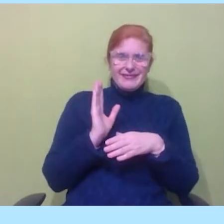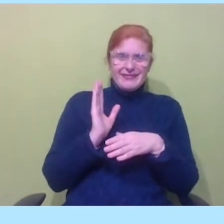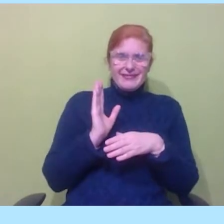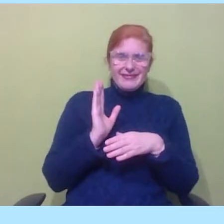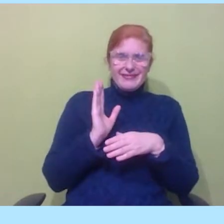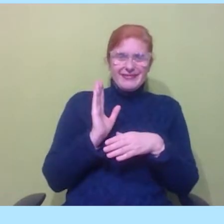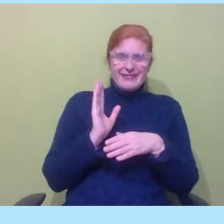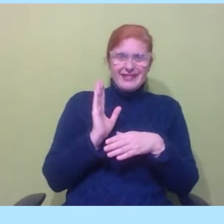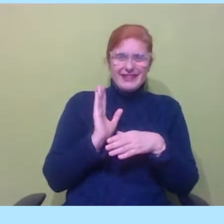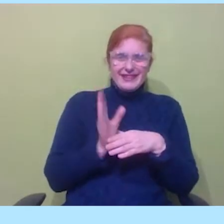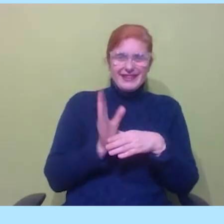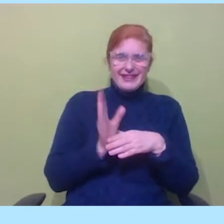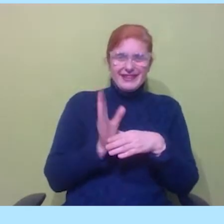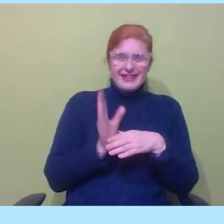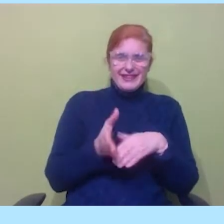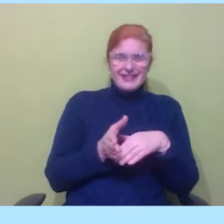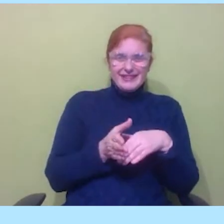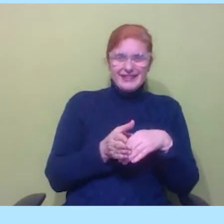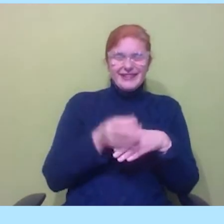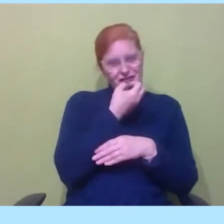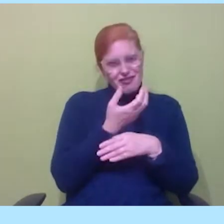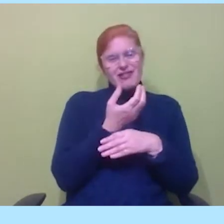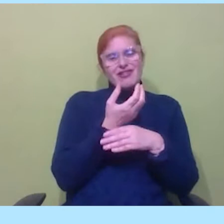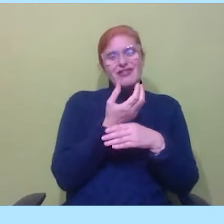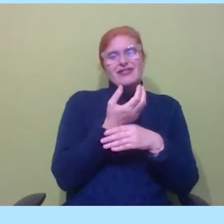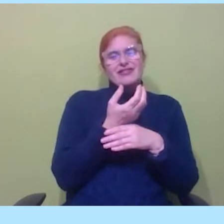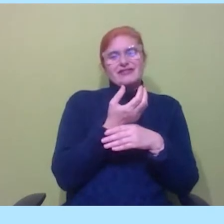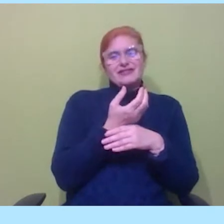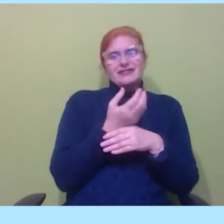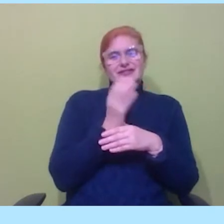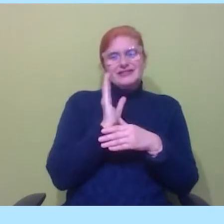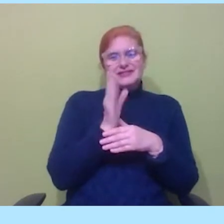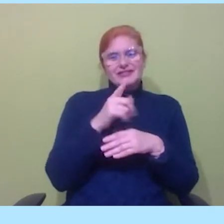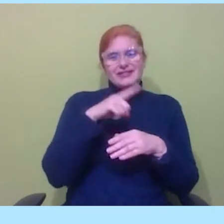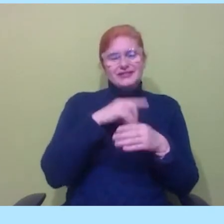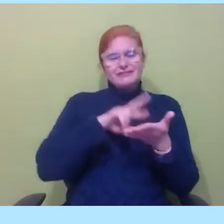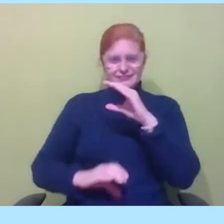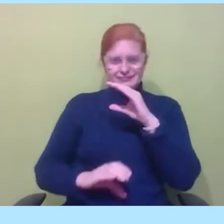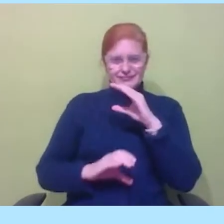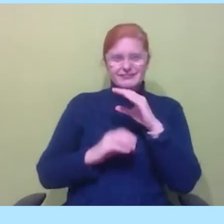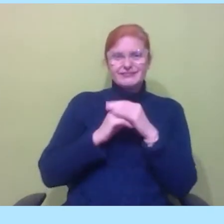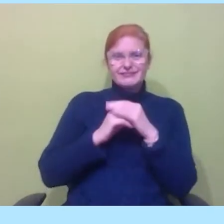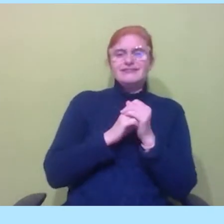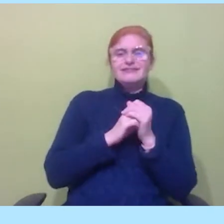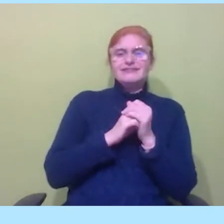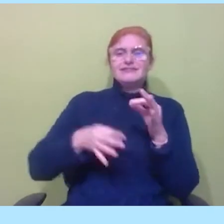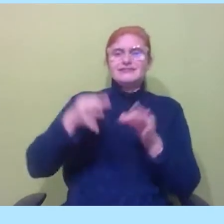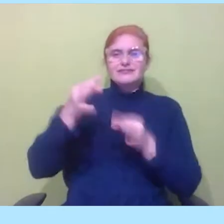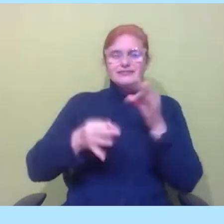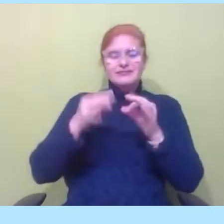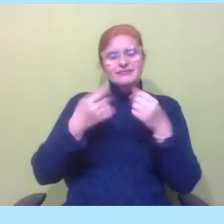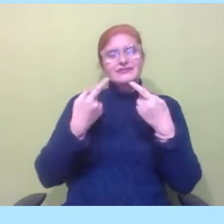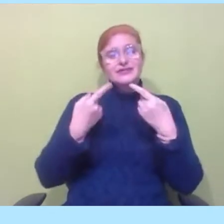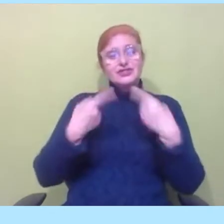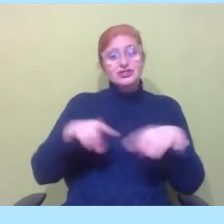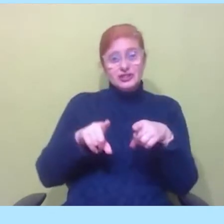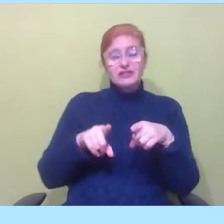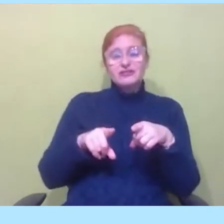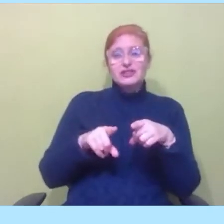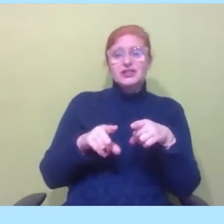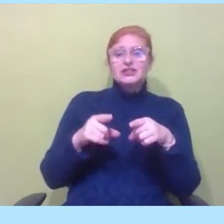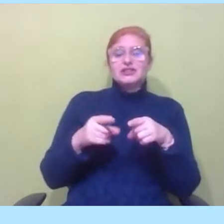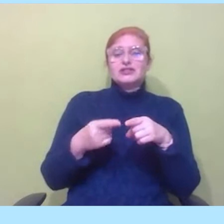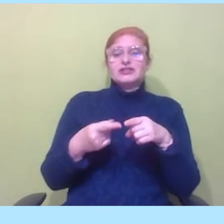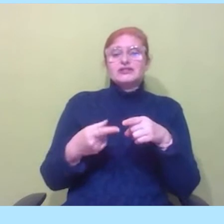apontou para vários pontos que estavam aqui no chat, né, falando justamente sobre esses desafios de chegar em